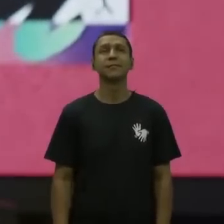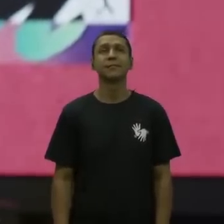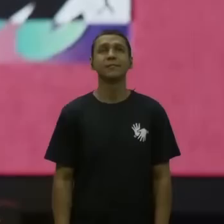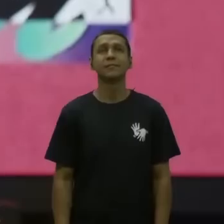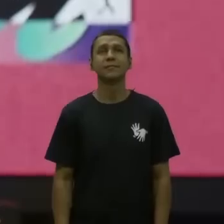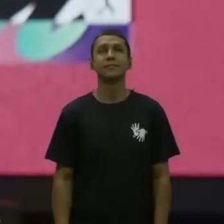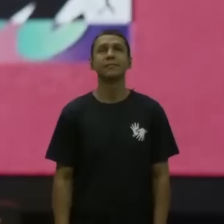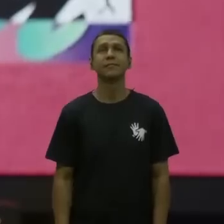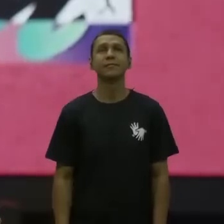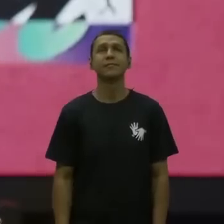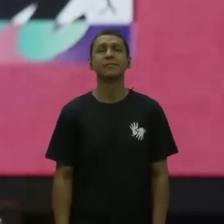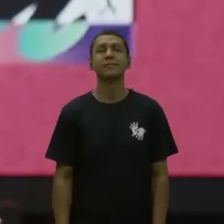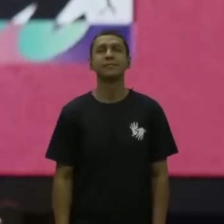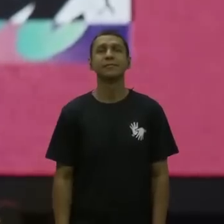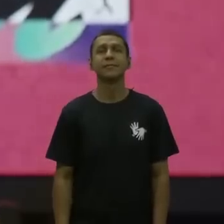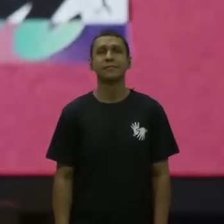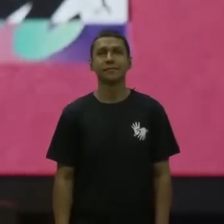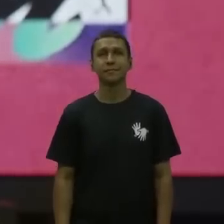eita Jesus, o que é